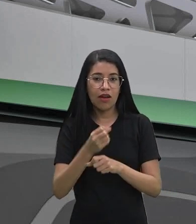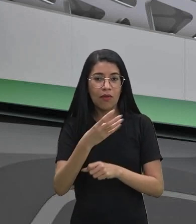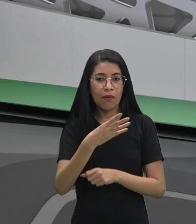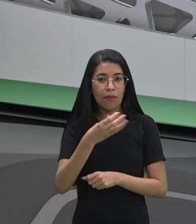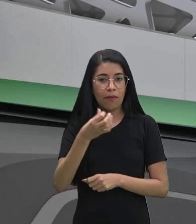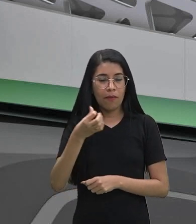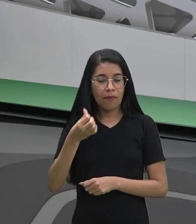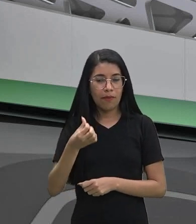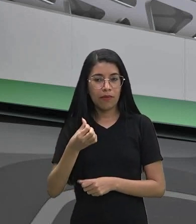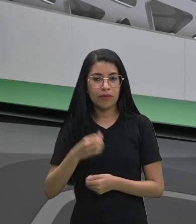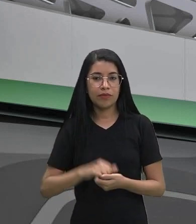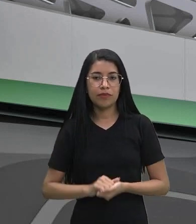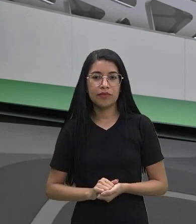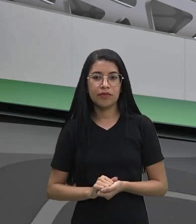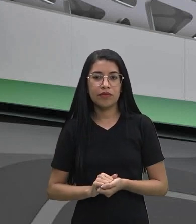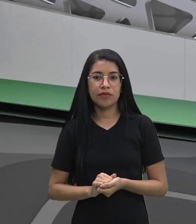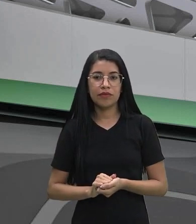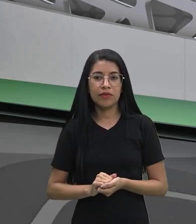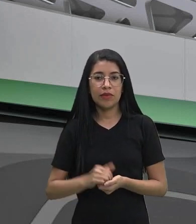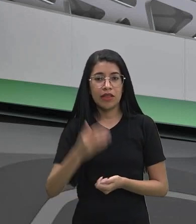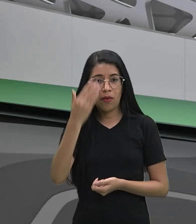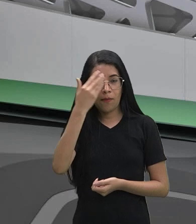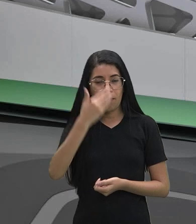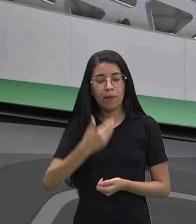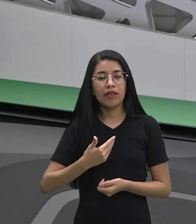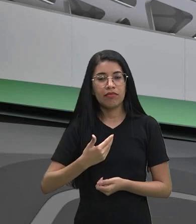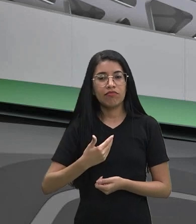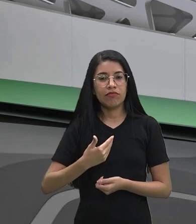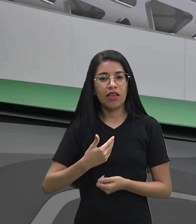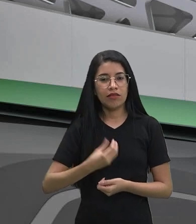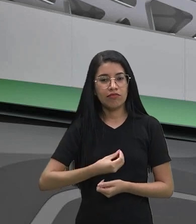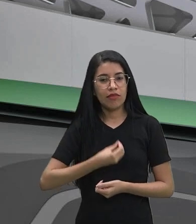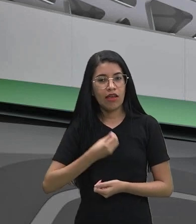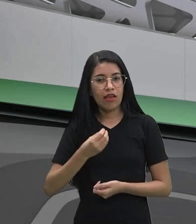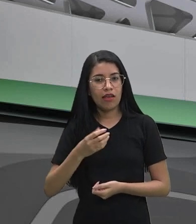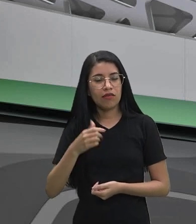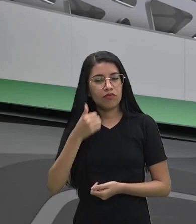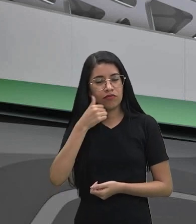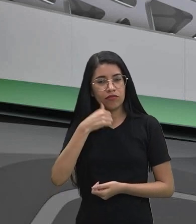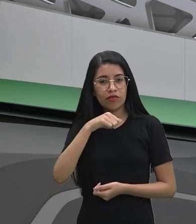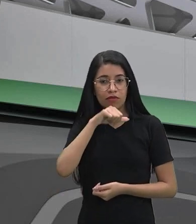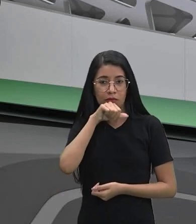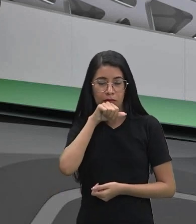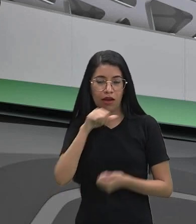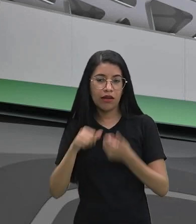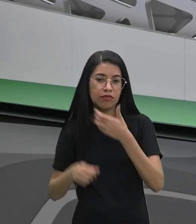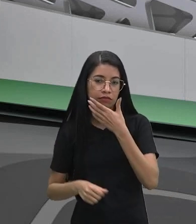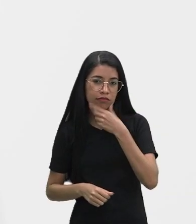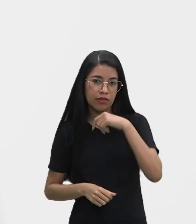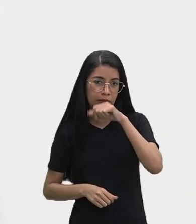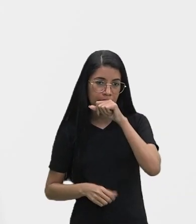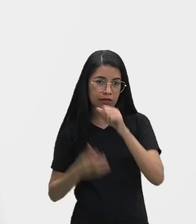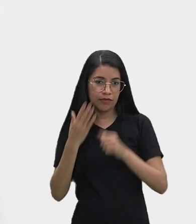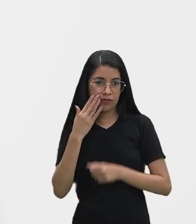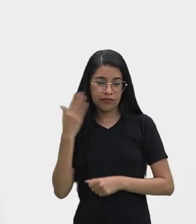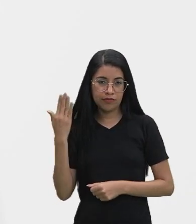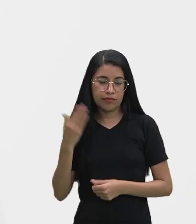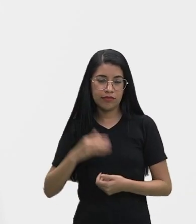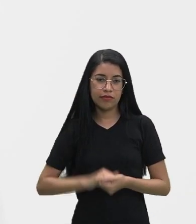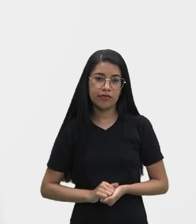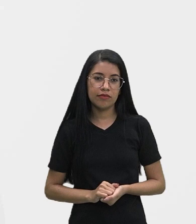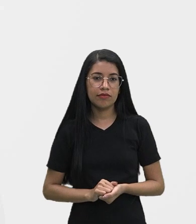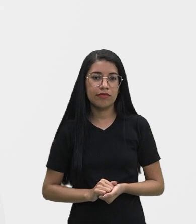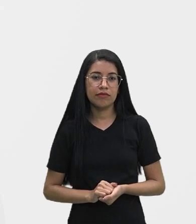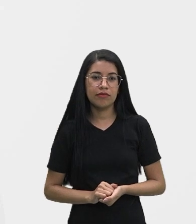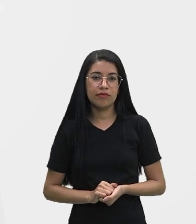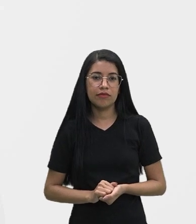DNA é formado de metade dos nossos pais. Metade de cada um. Vamos dar uma olhada na nossa cartela.